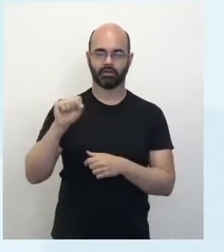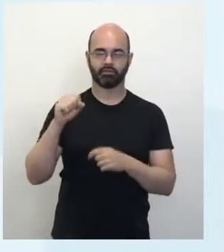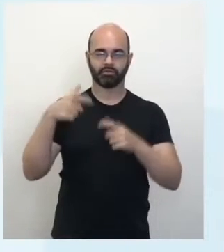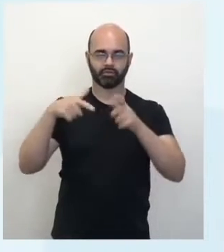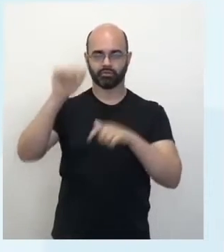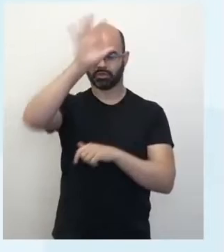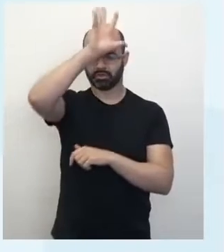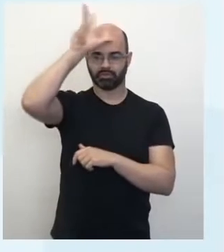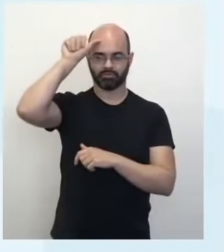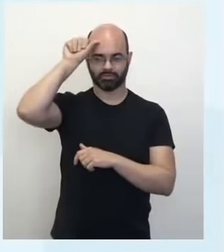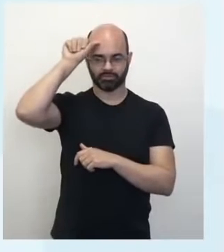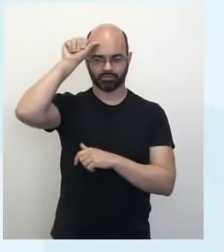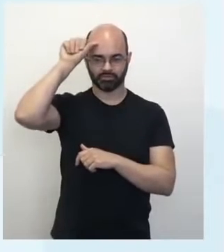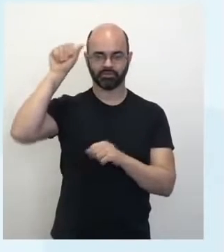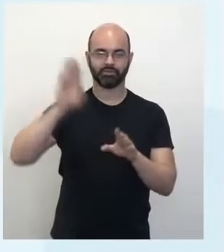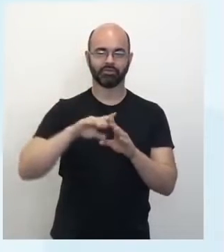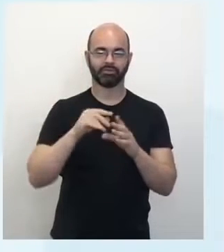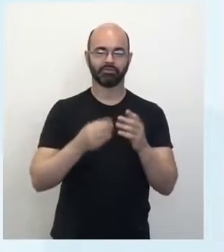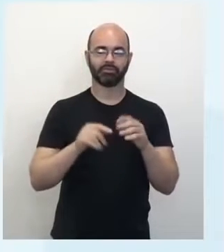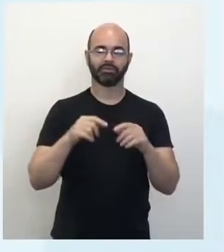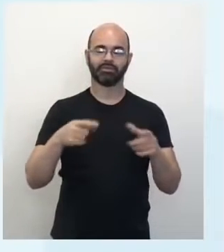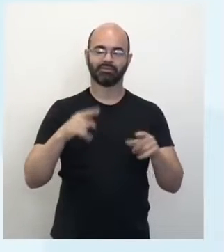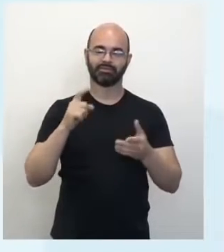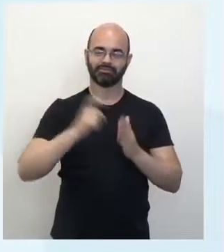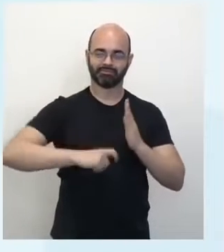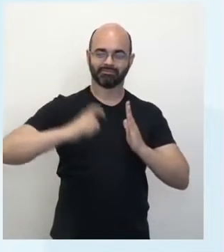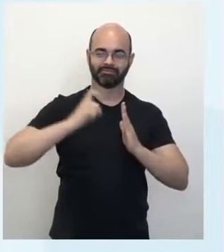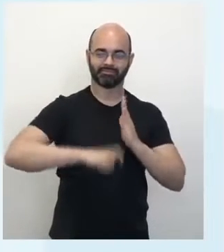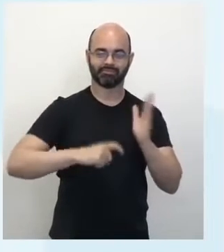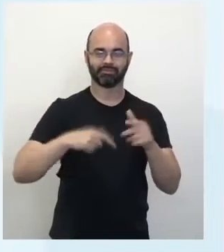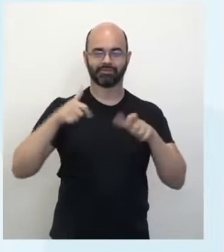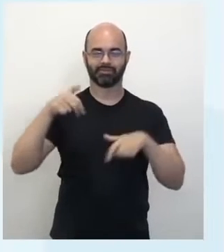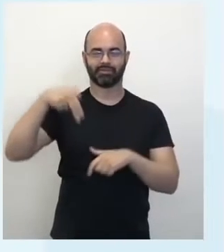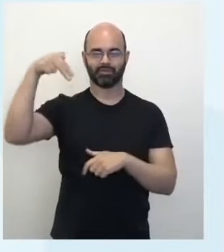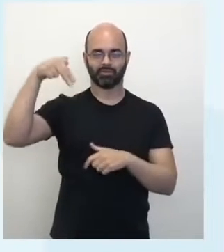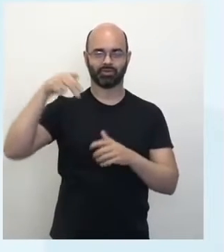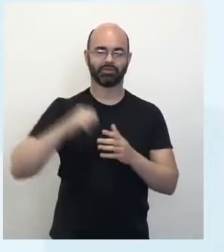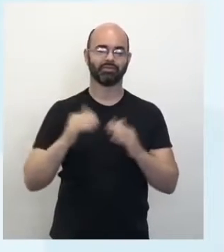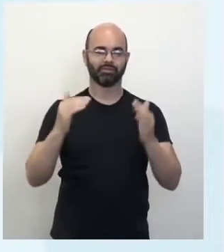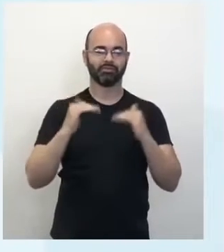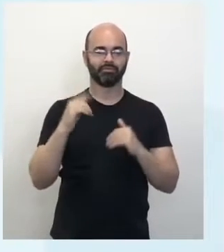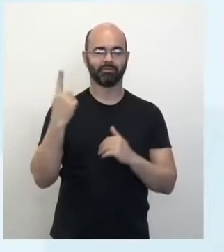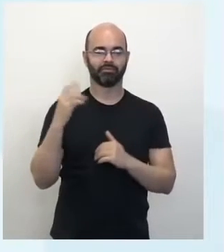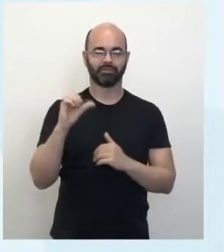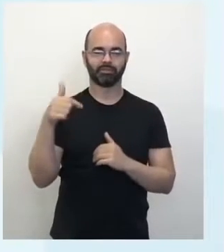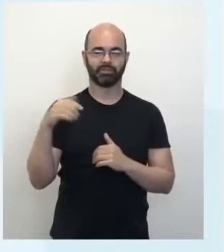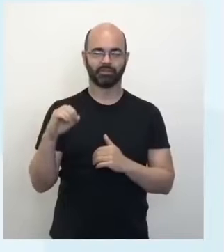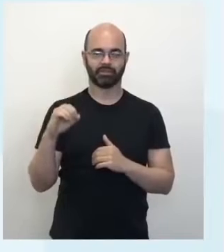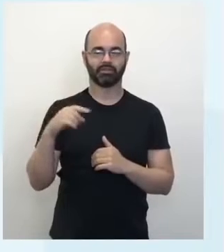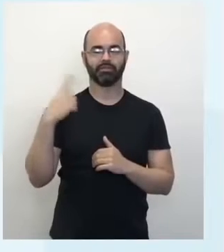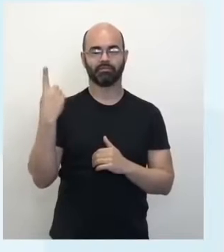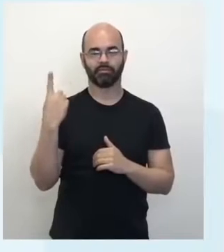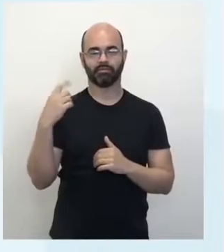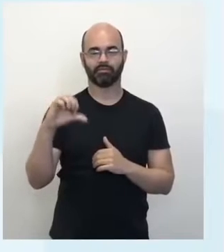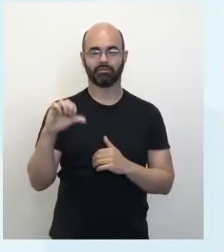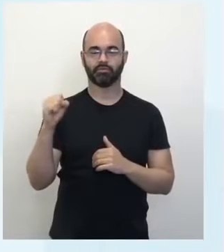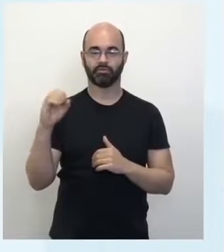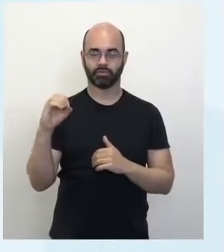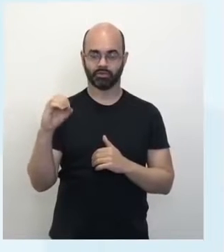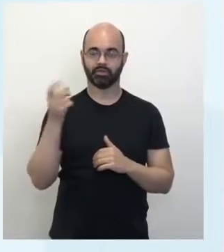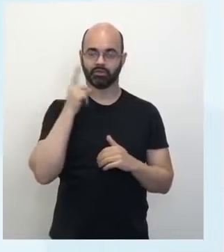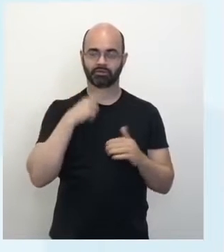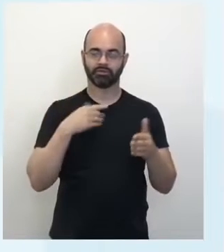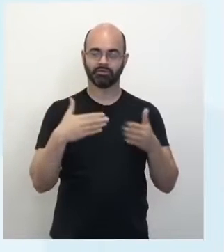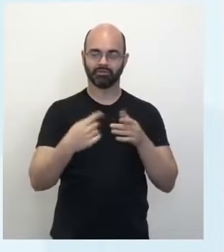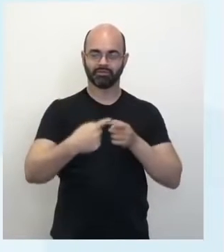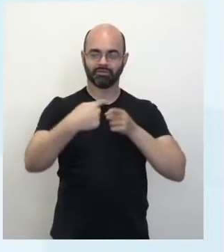e o extrativismo mineral na região norte. Décadas de 1970 e 1980, fronteiras agropecuárias